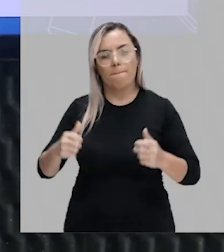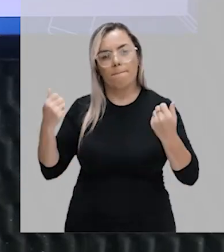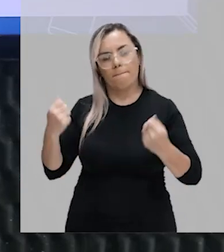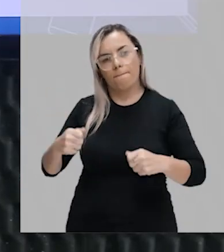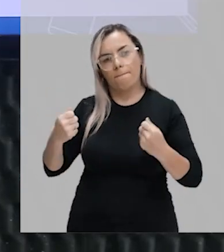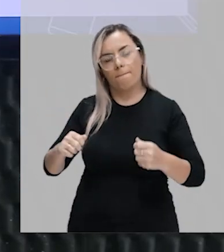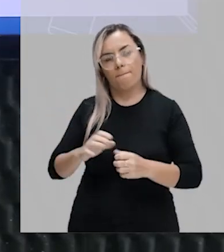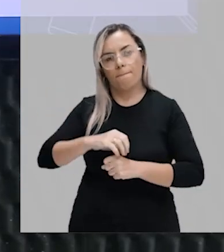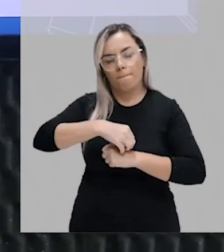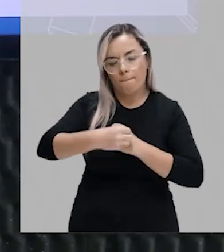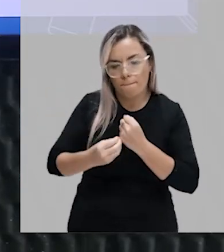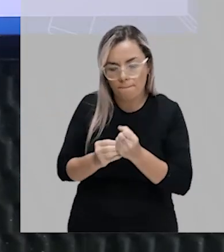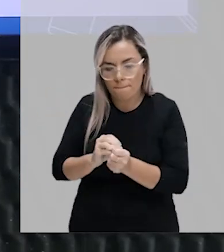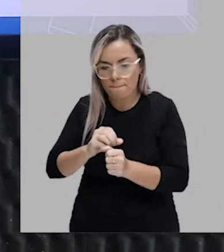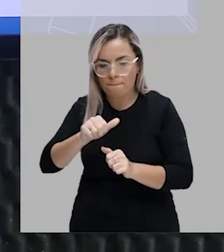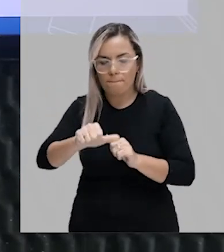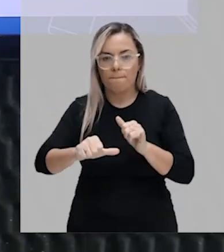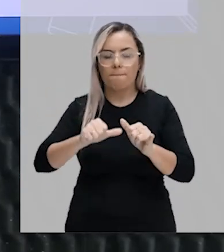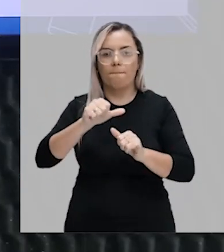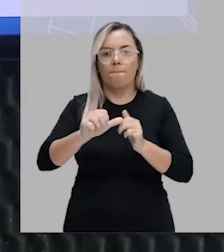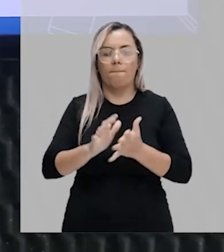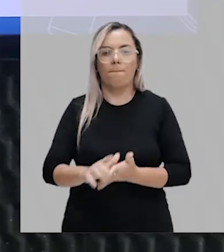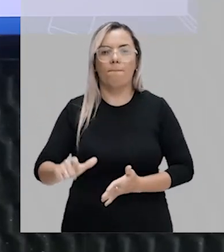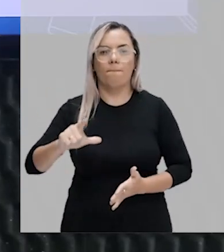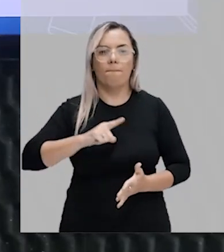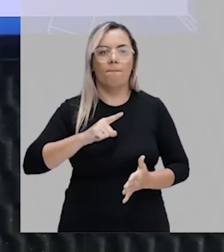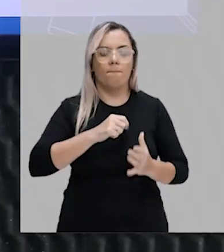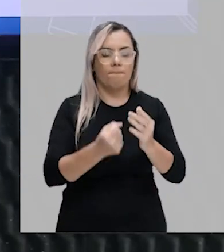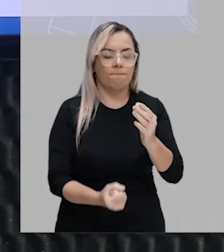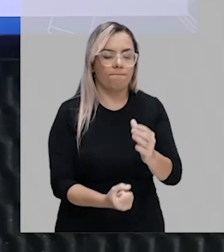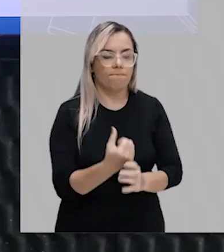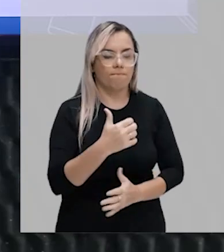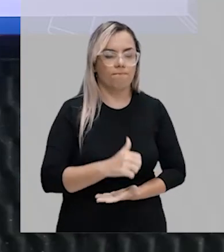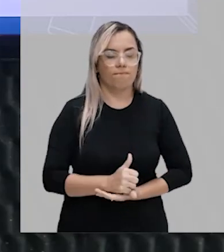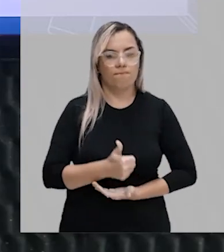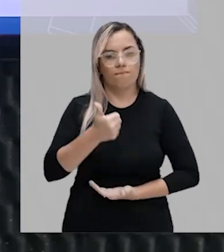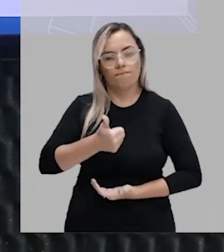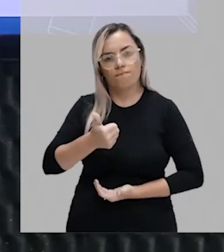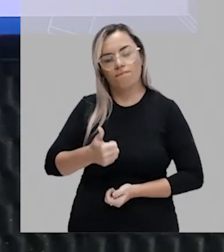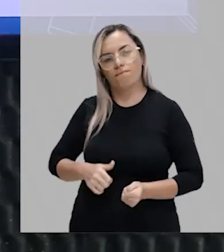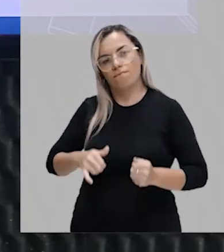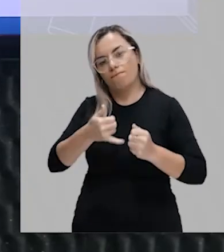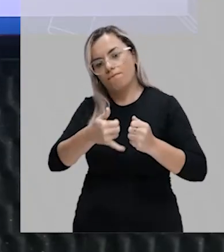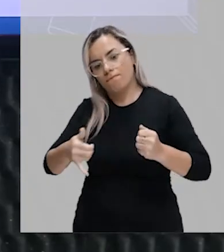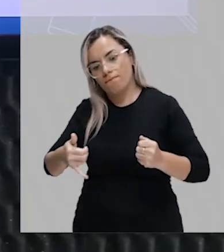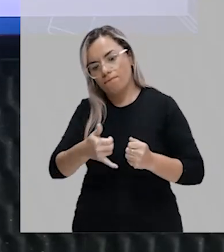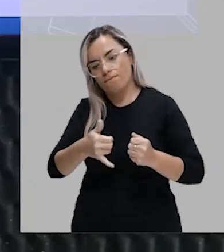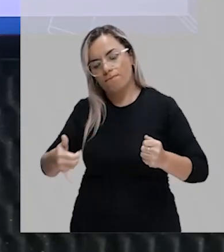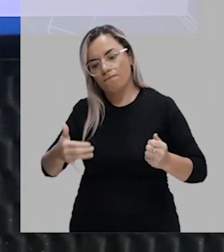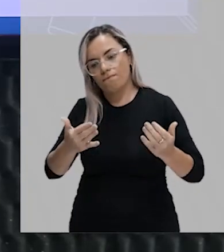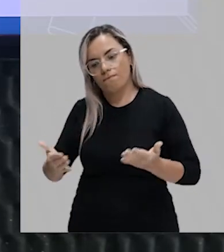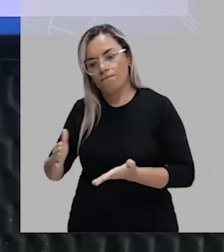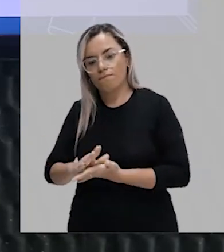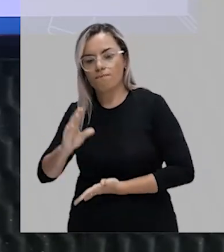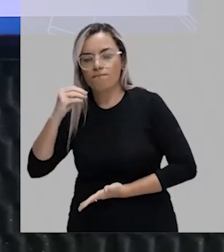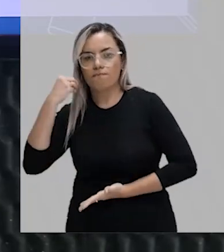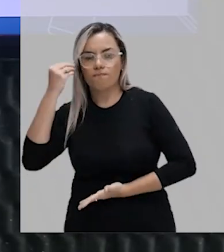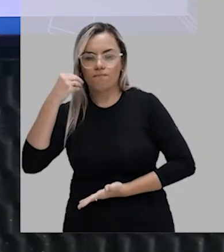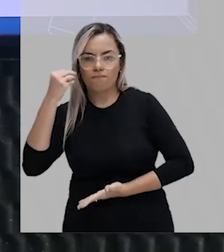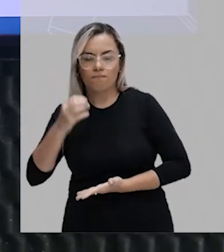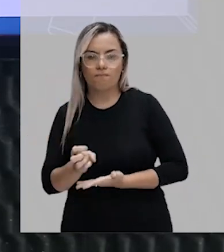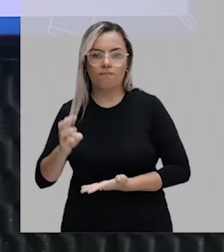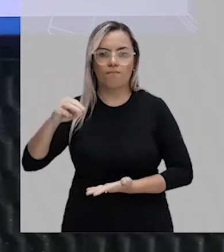essas moléculas pudessem reagir. E aí teriam se formado, né, os primeiros aminoácidos. Tanto é que no experimento do Miller